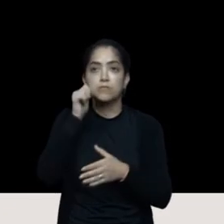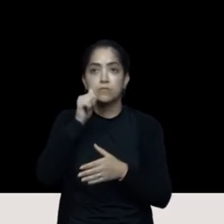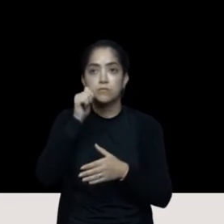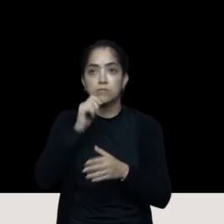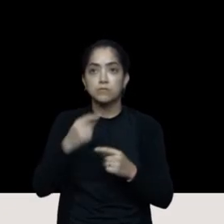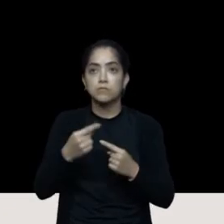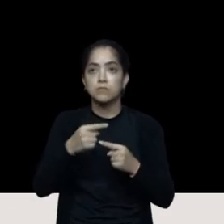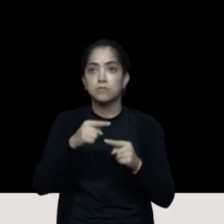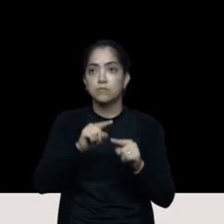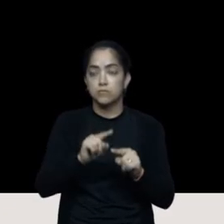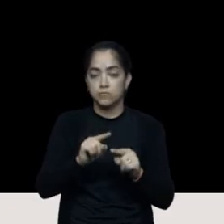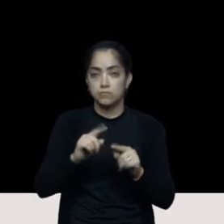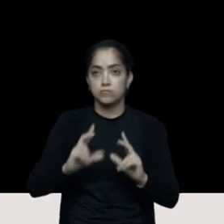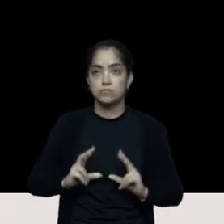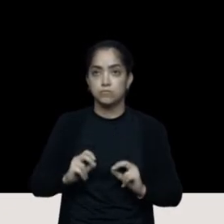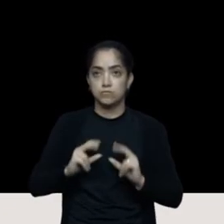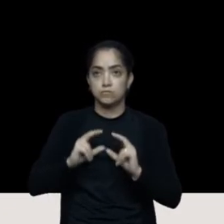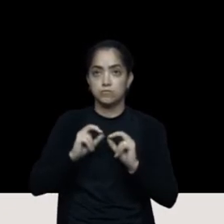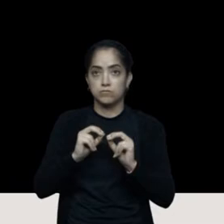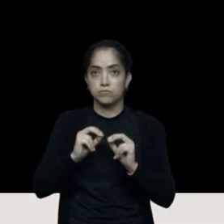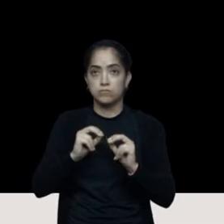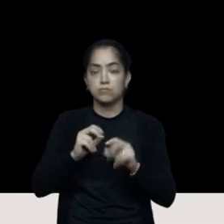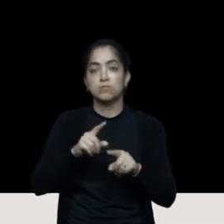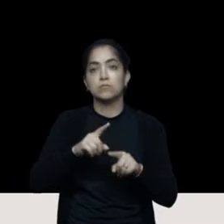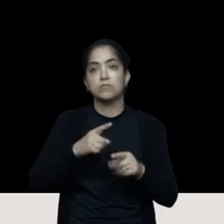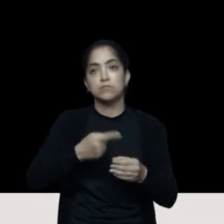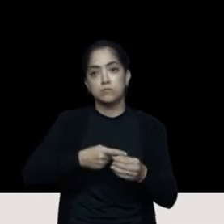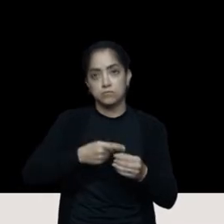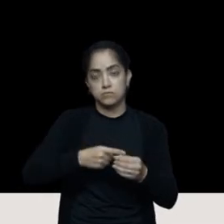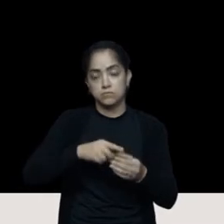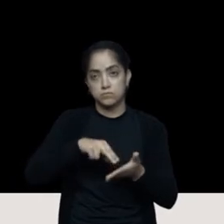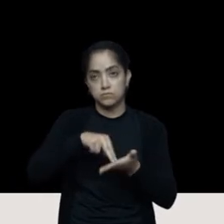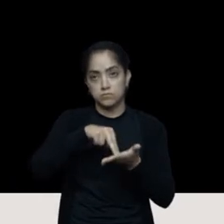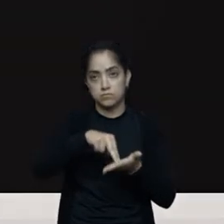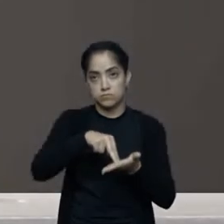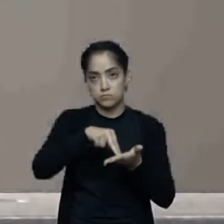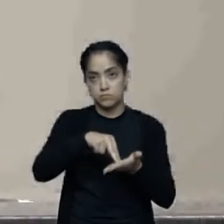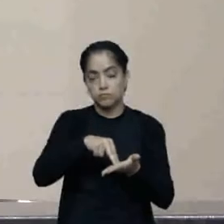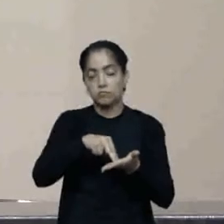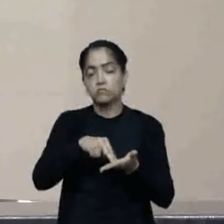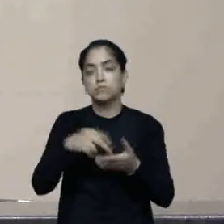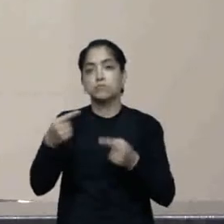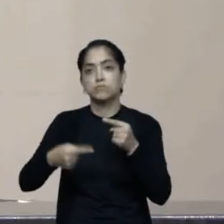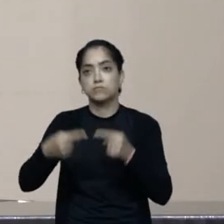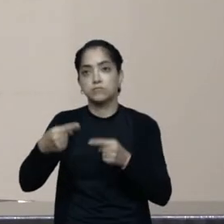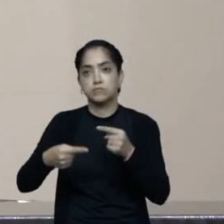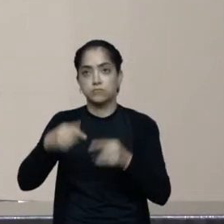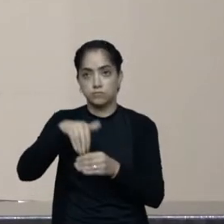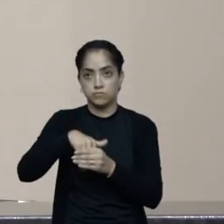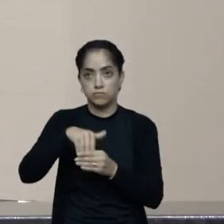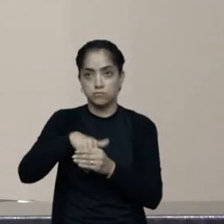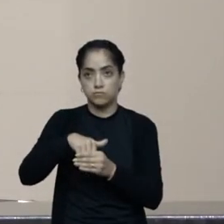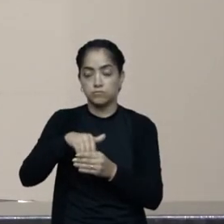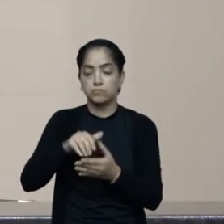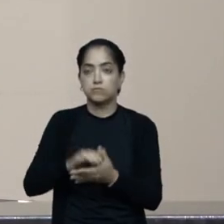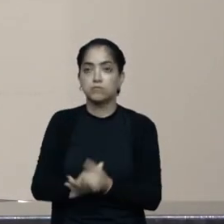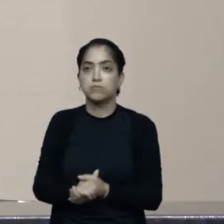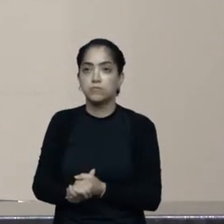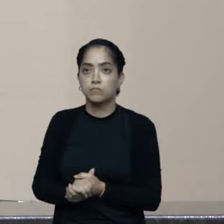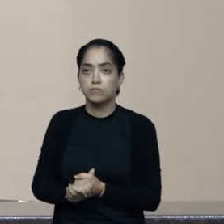de Navegantes pelo trabalho desenvolvido no referido município. Em discussão, em